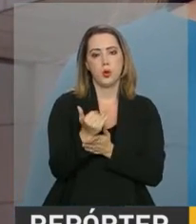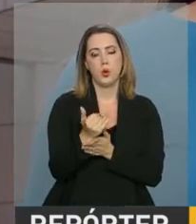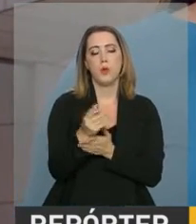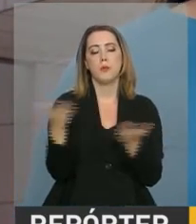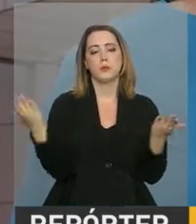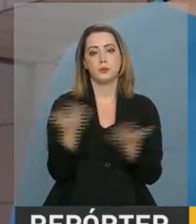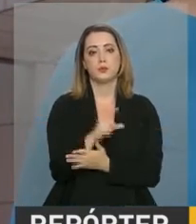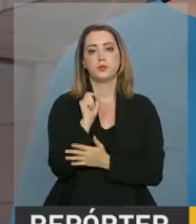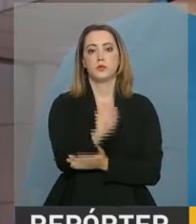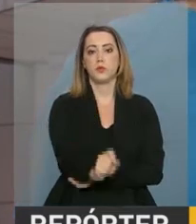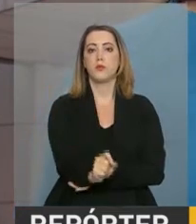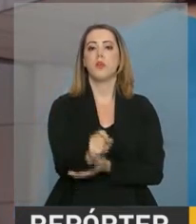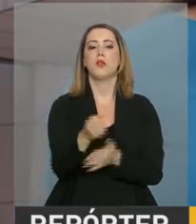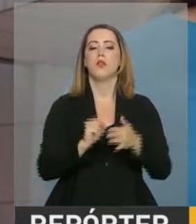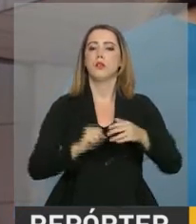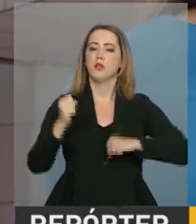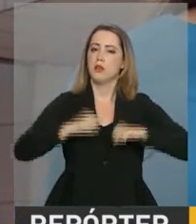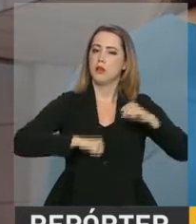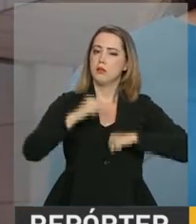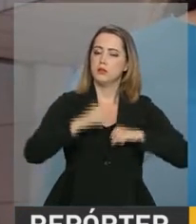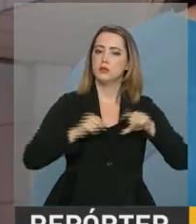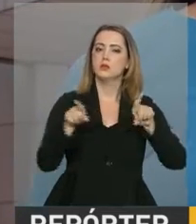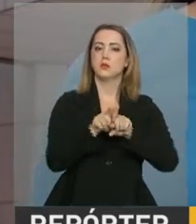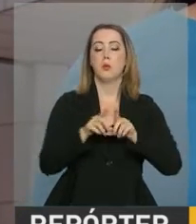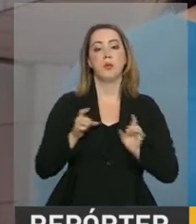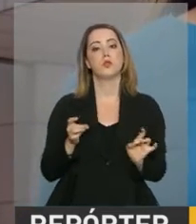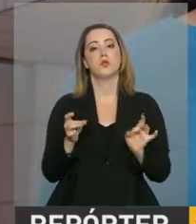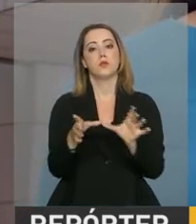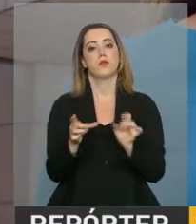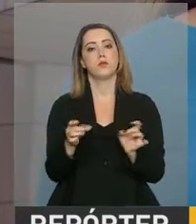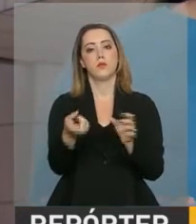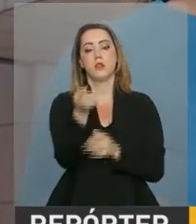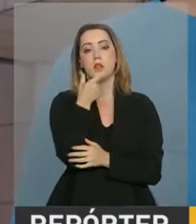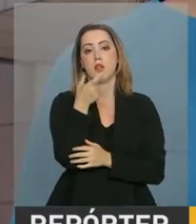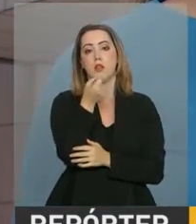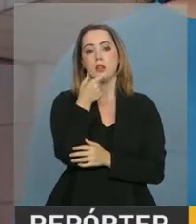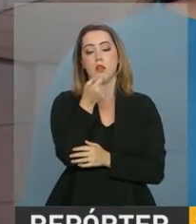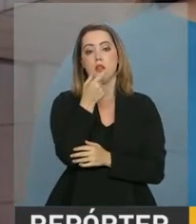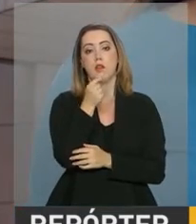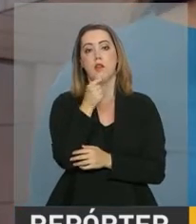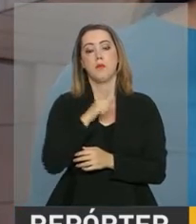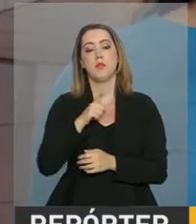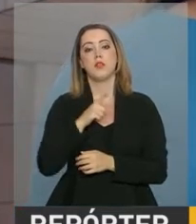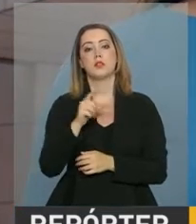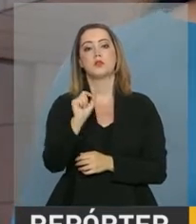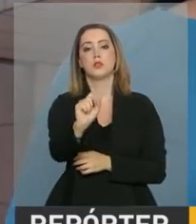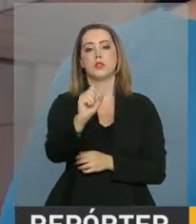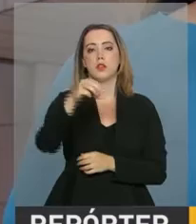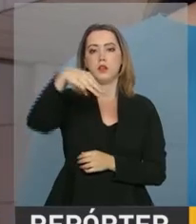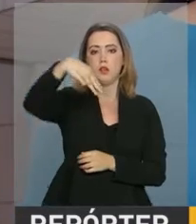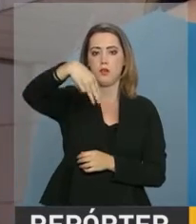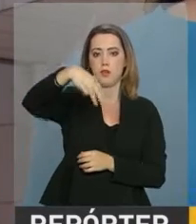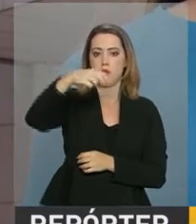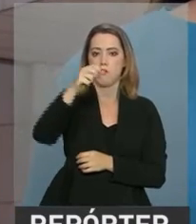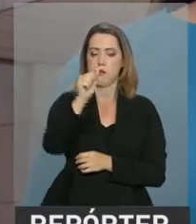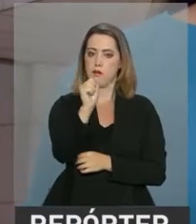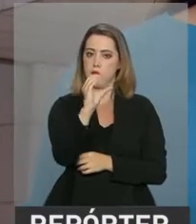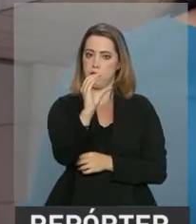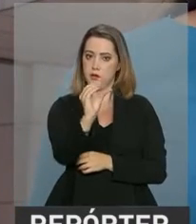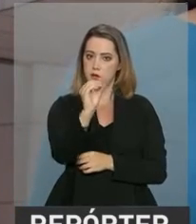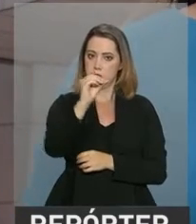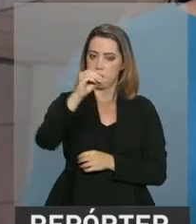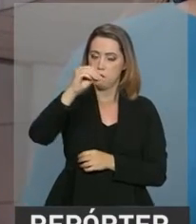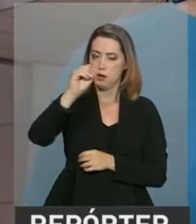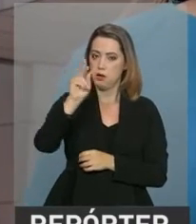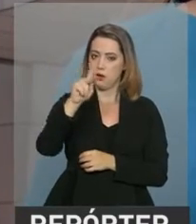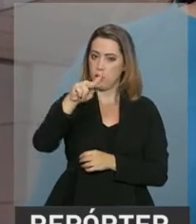podem registrar produzir e vender no brasil medicamentos à base de cannabis diol e tetrahidrocanabinol